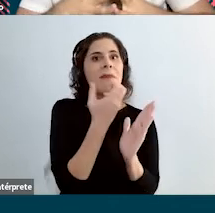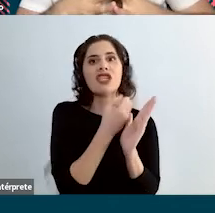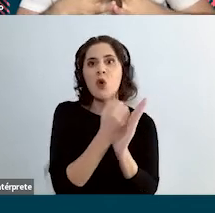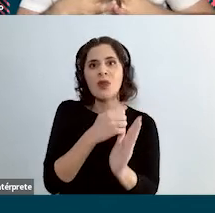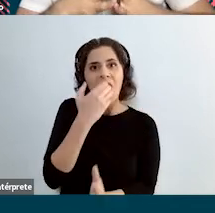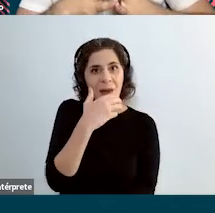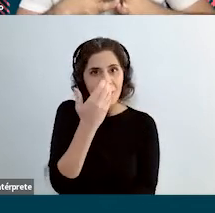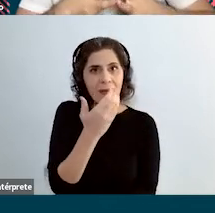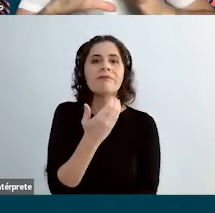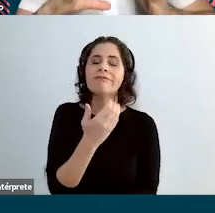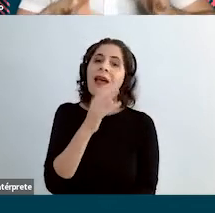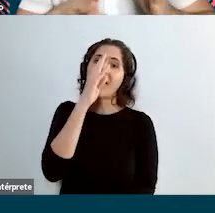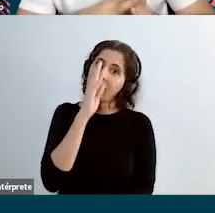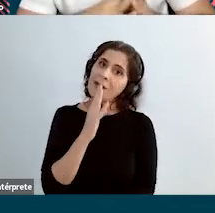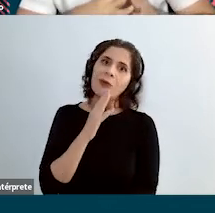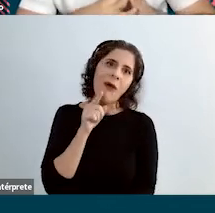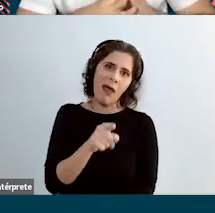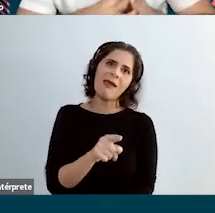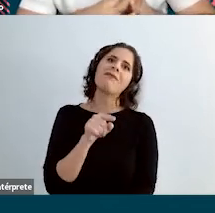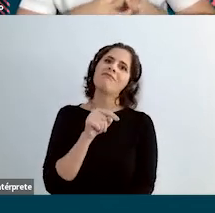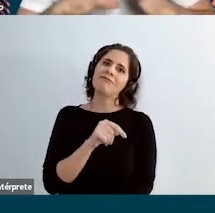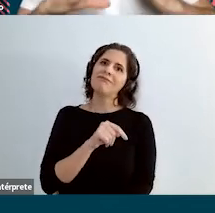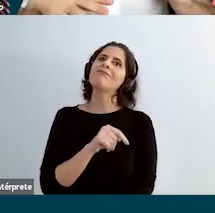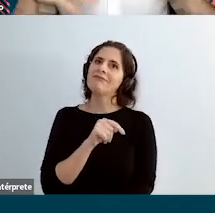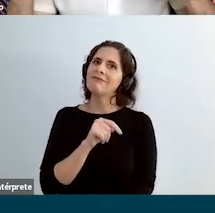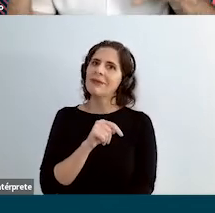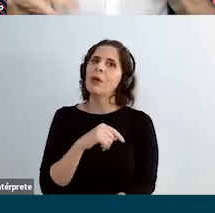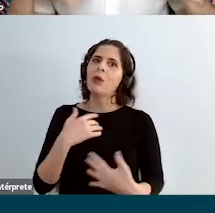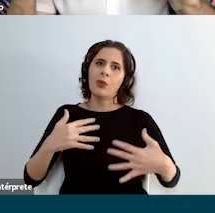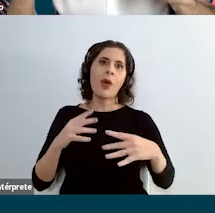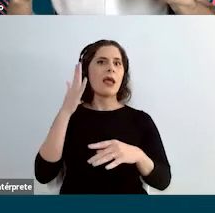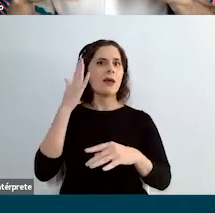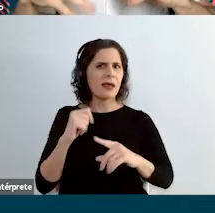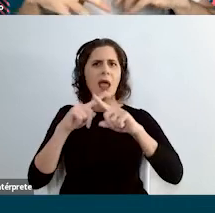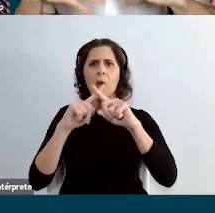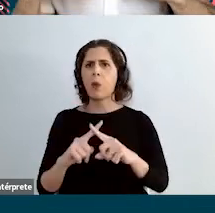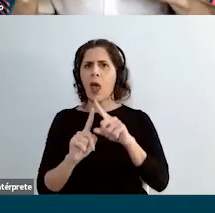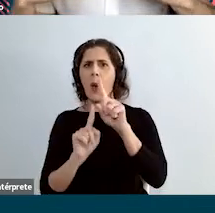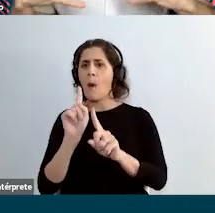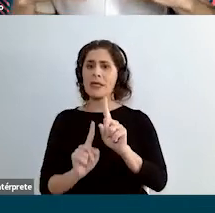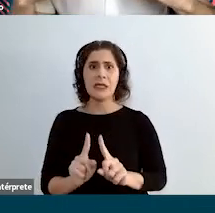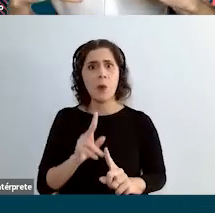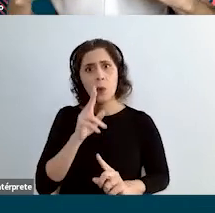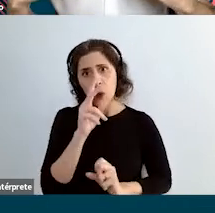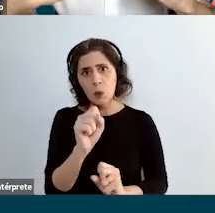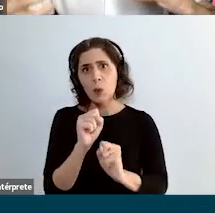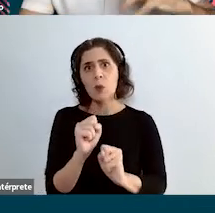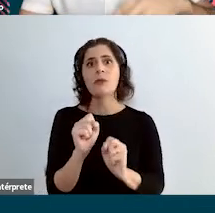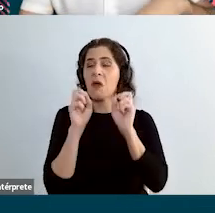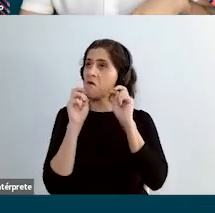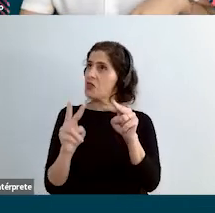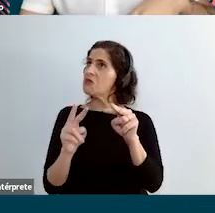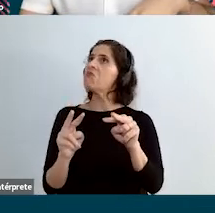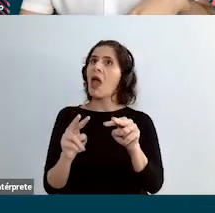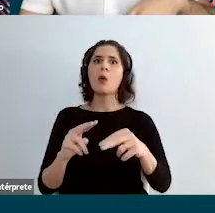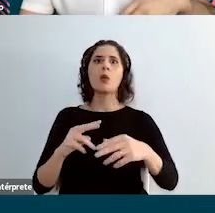mais baixado na Apple, na categoria gratuitos. Assim, que a competição é muito forte ali, e ver aquilo trouxe uma satisfação